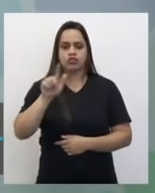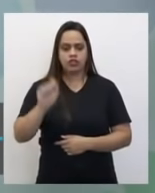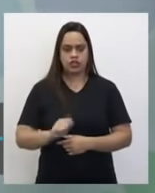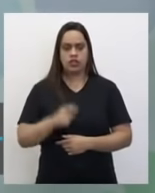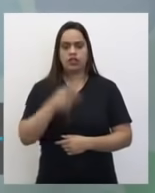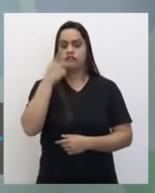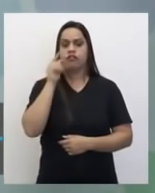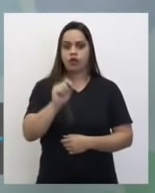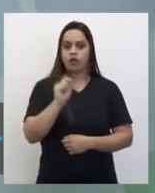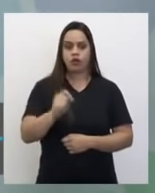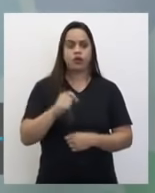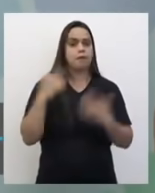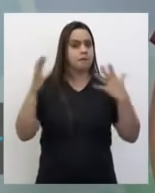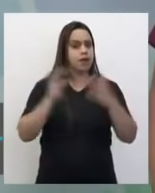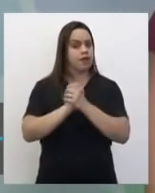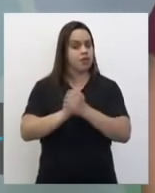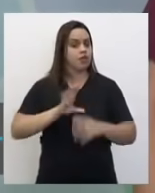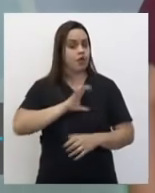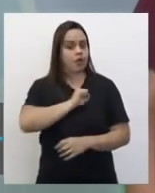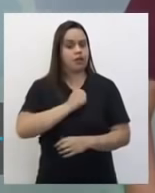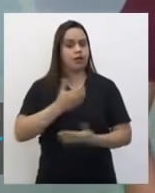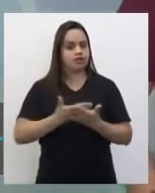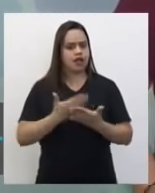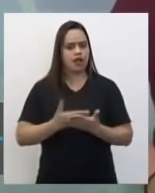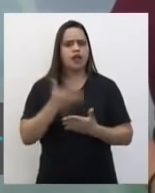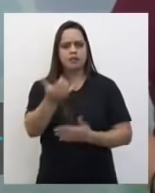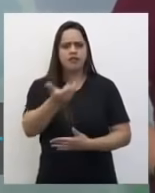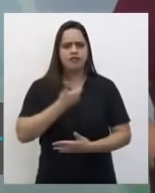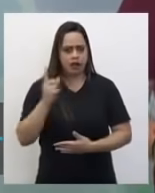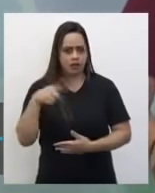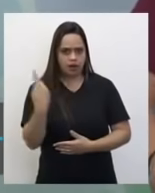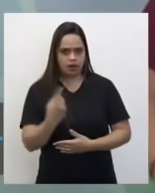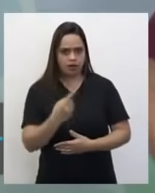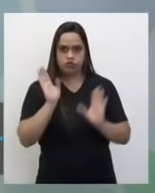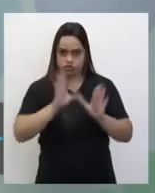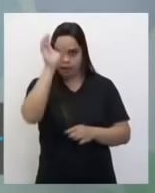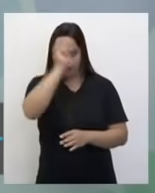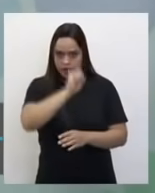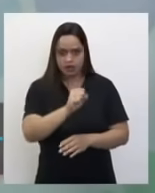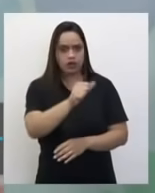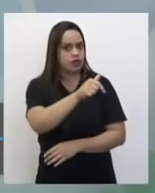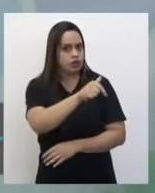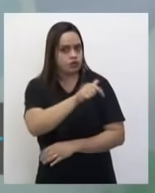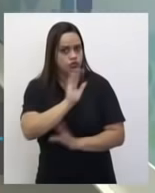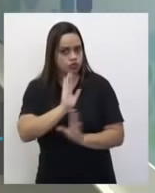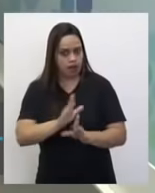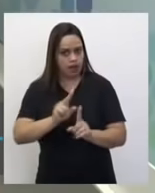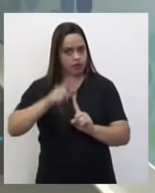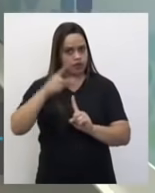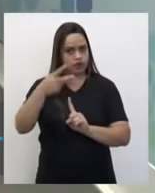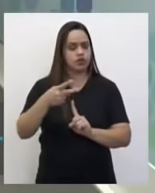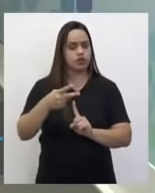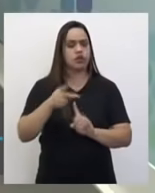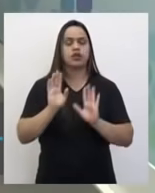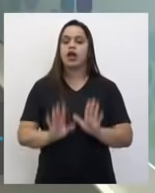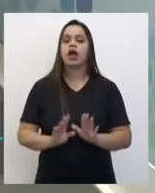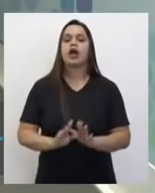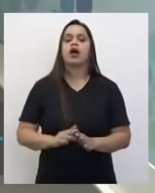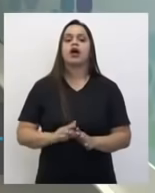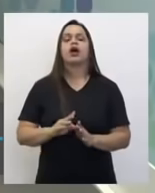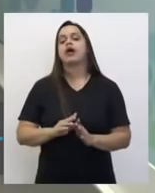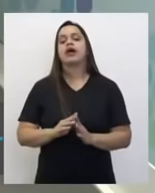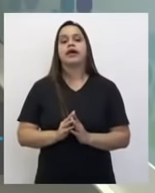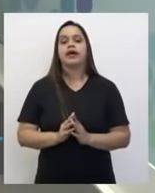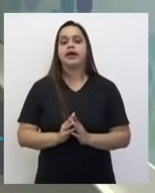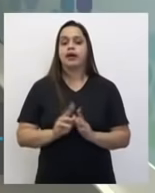professora de tecnologia e matemática. Diz pra gente aí, meu amor, eles já aprenderam? Eles estão perto? potenciação, eles vão ter lá pro oitavo e nono,